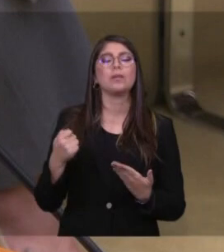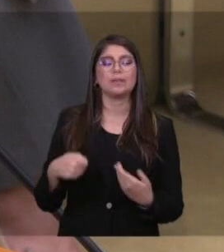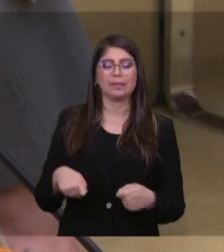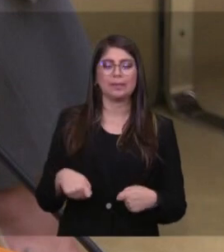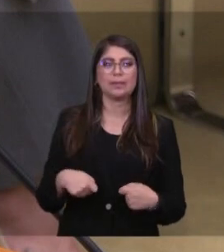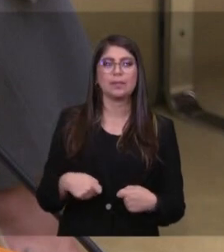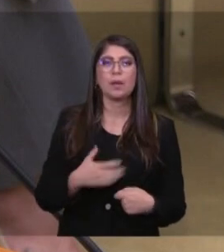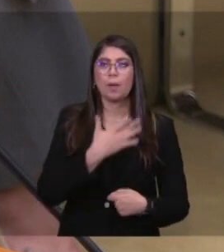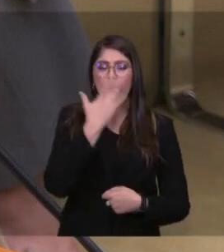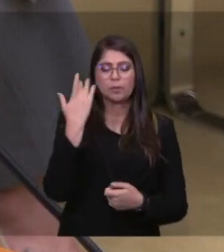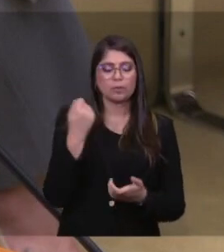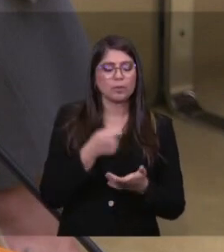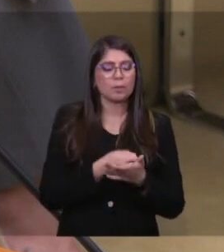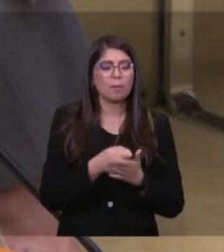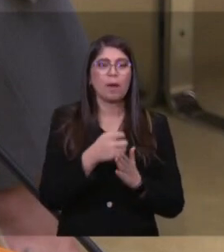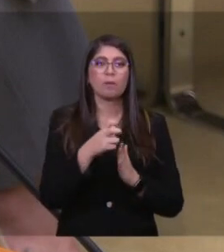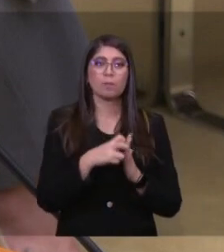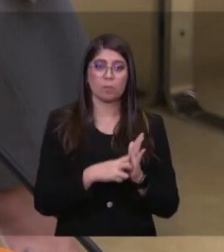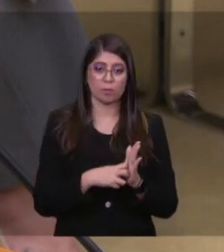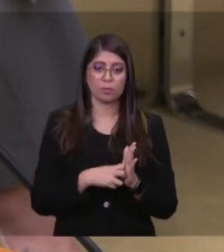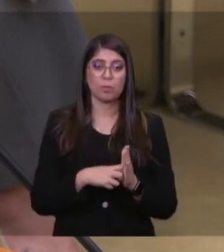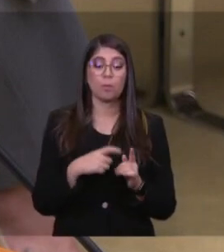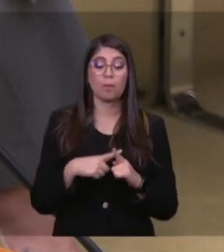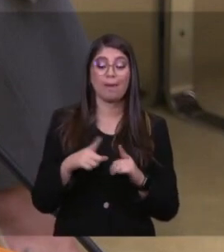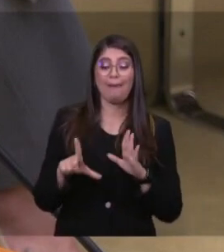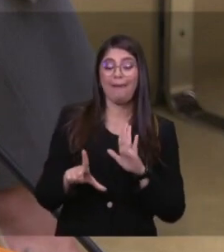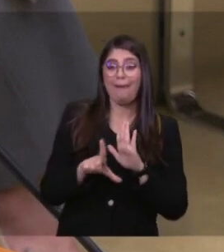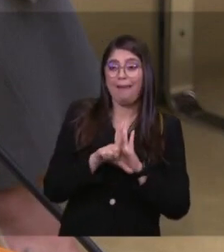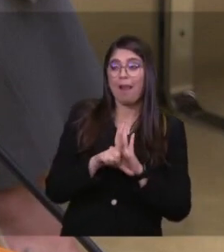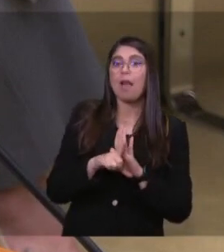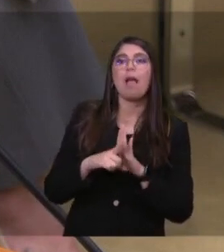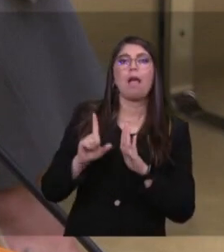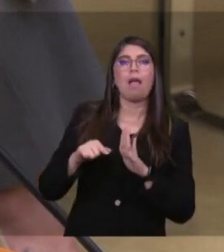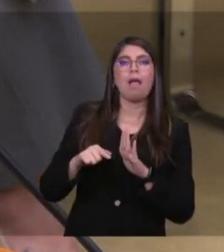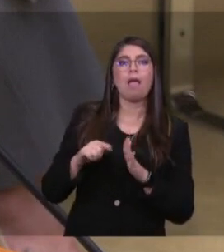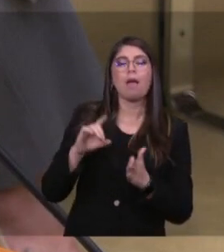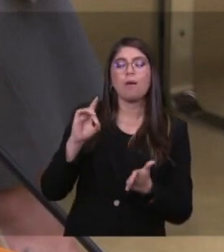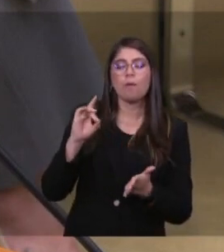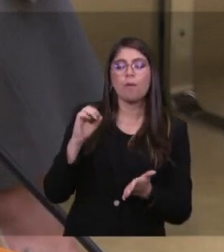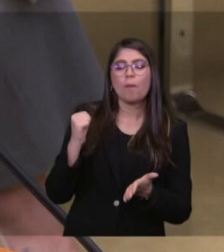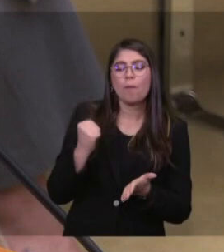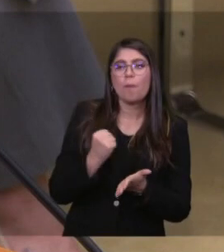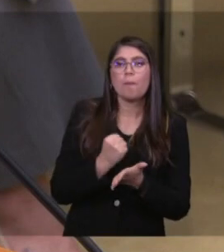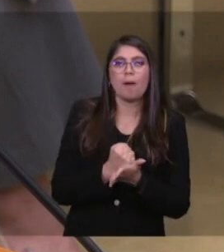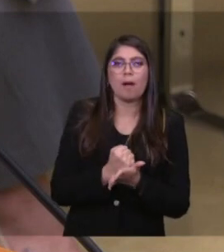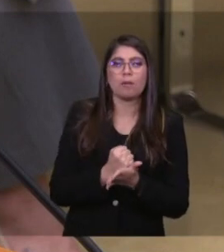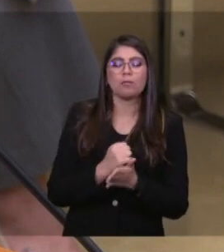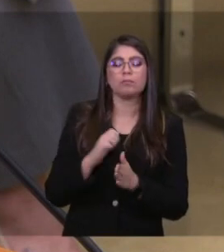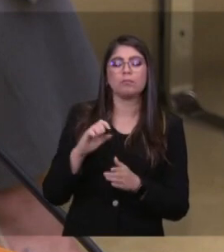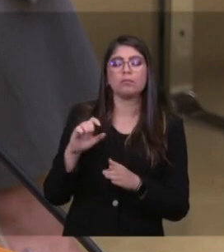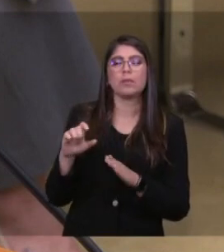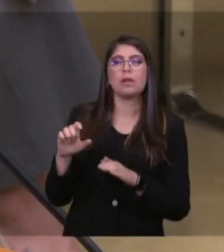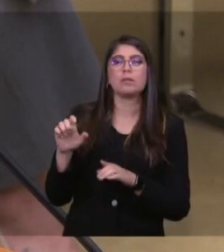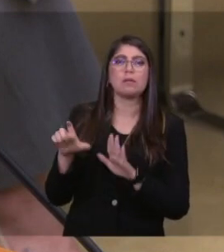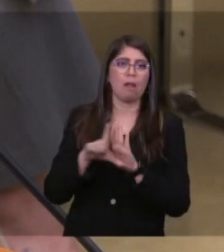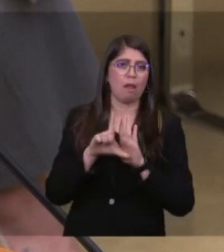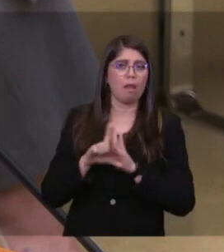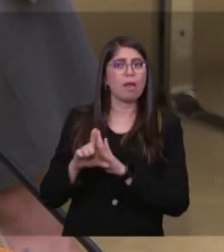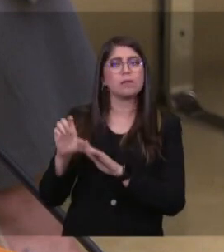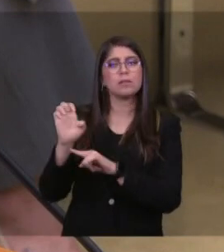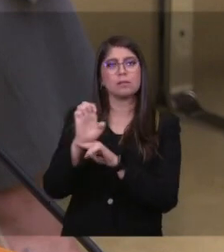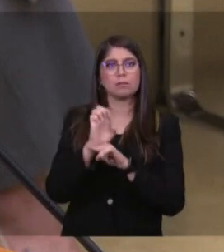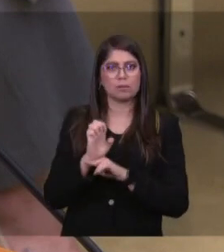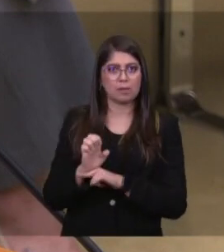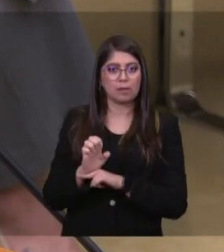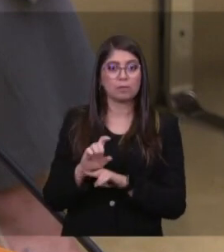aos contribuintes, já que a lei complementar é o pressuposto de eficácia das normas estaduais. E o Congresso,